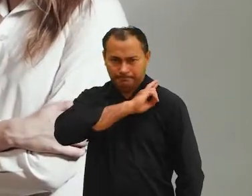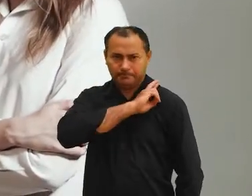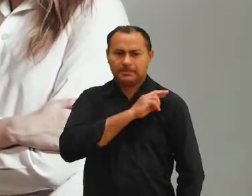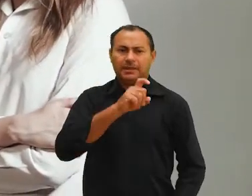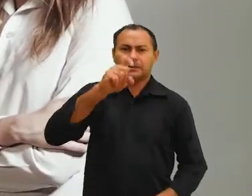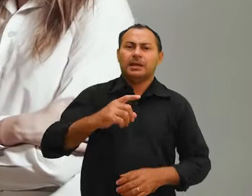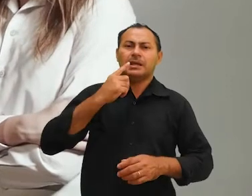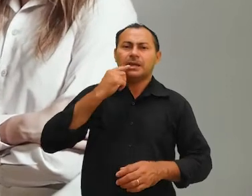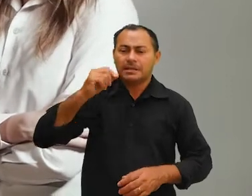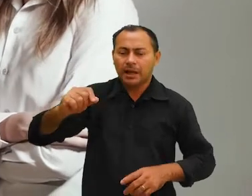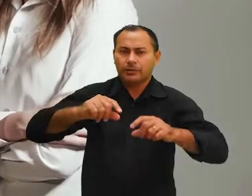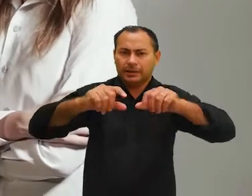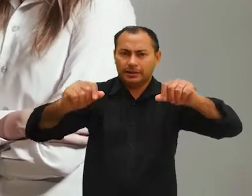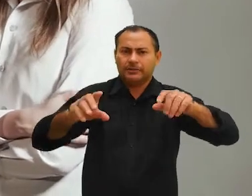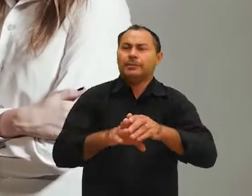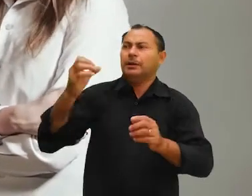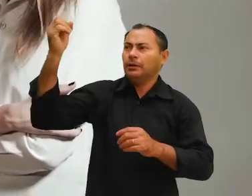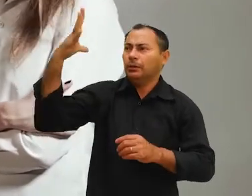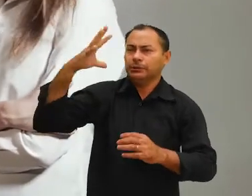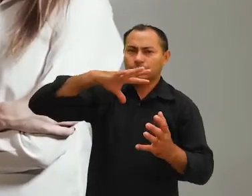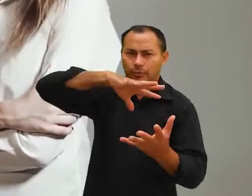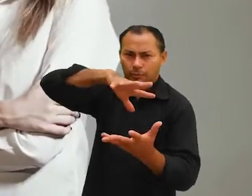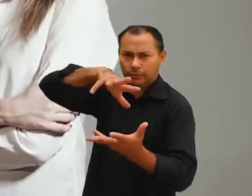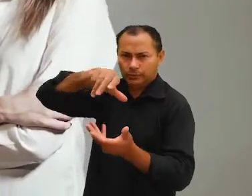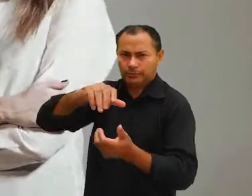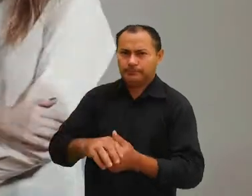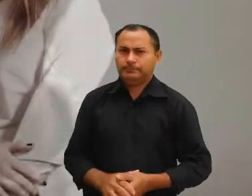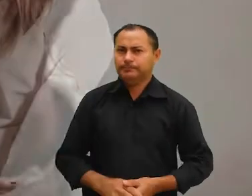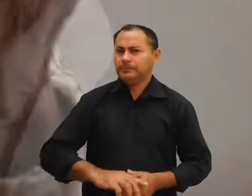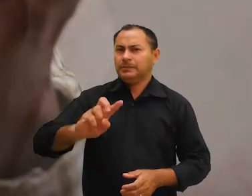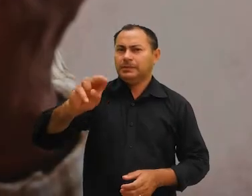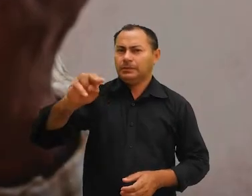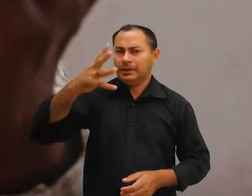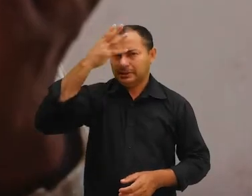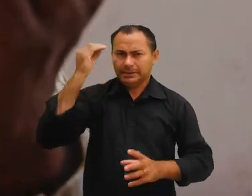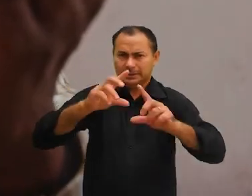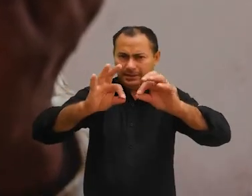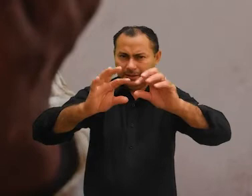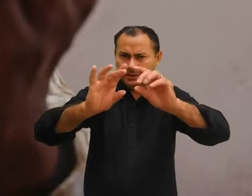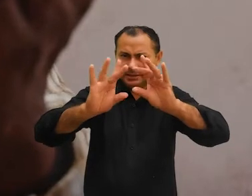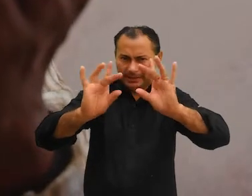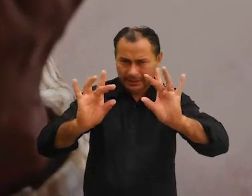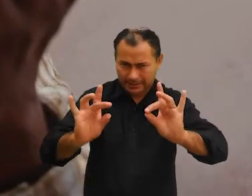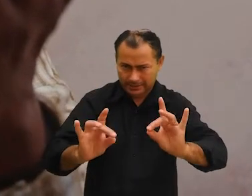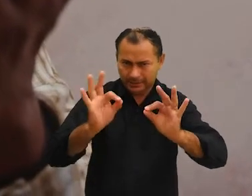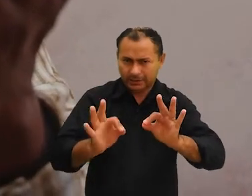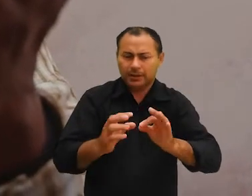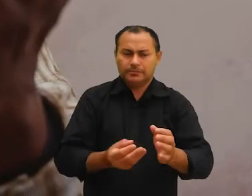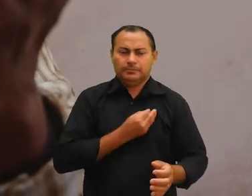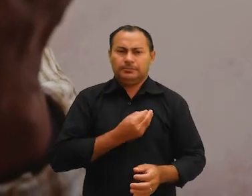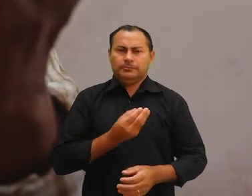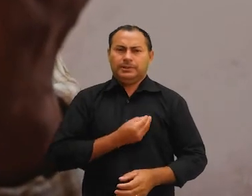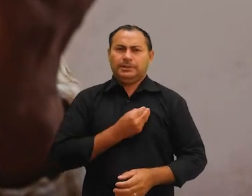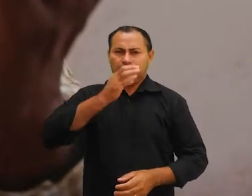responsabilidade de ser sal da terra luz do mundo não se esqueça esses detalhes em é